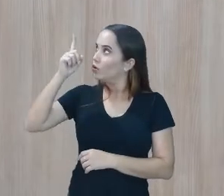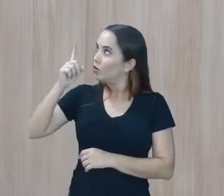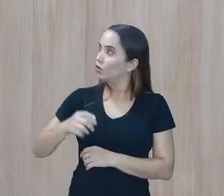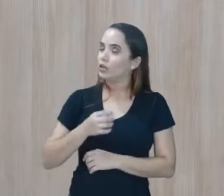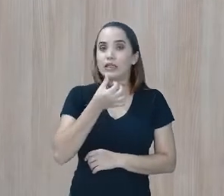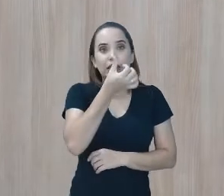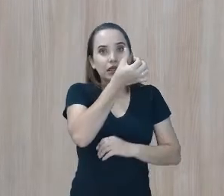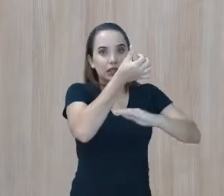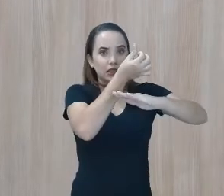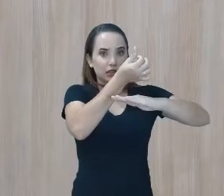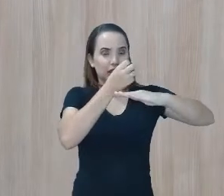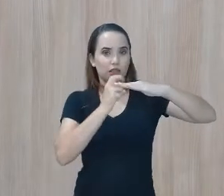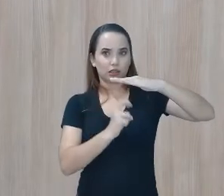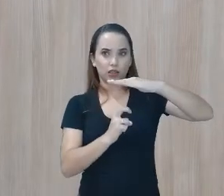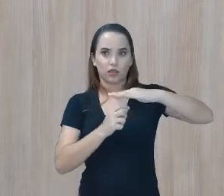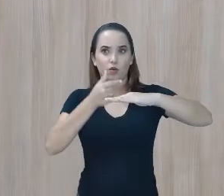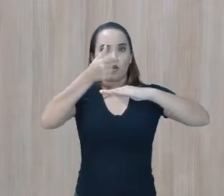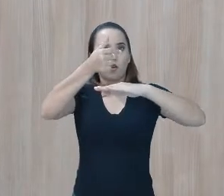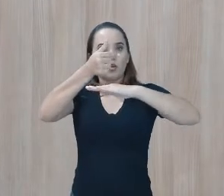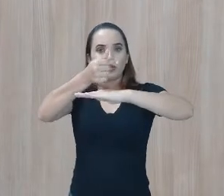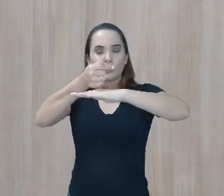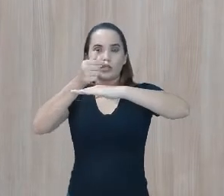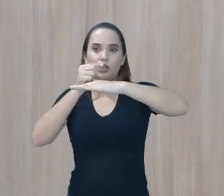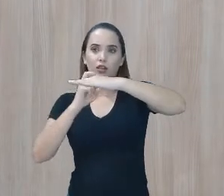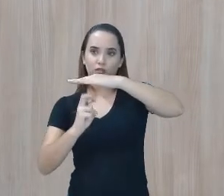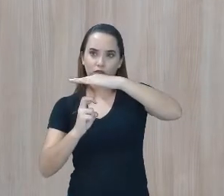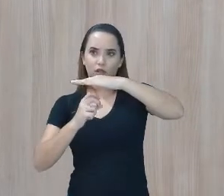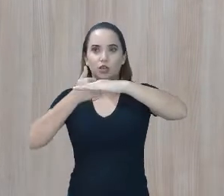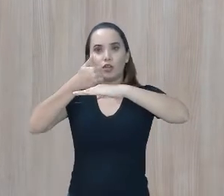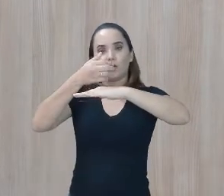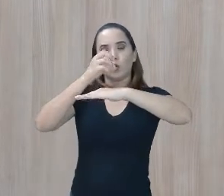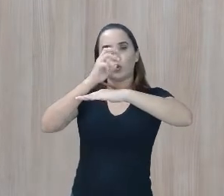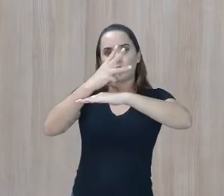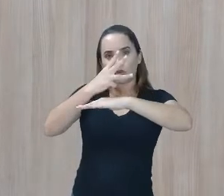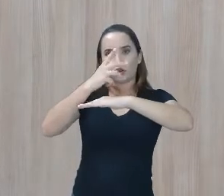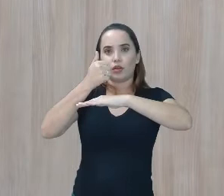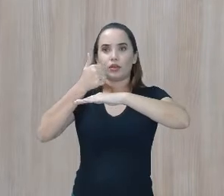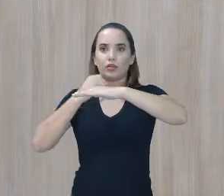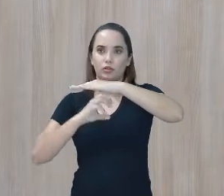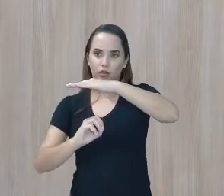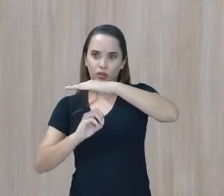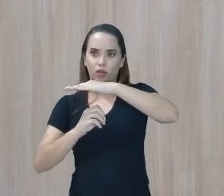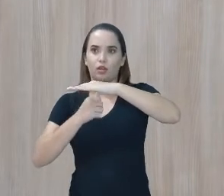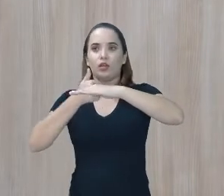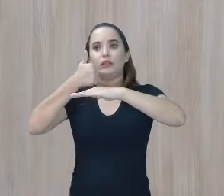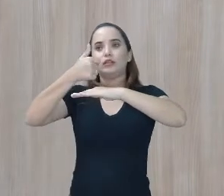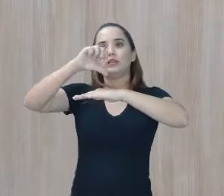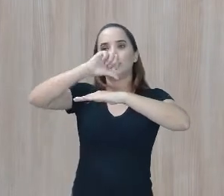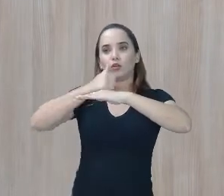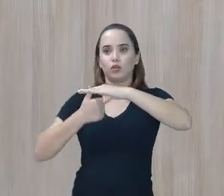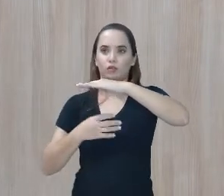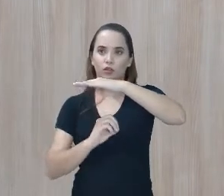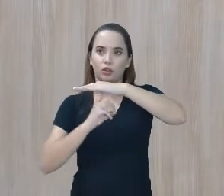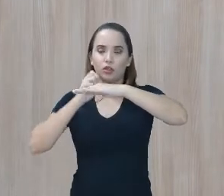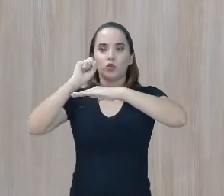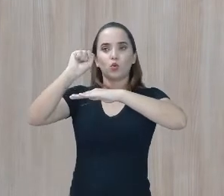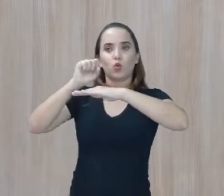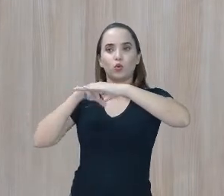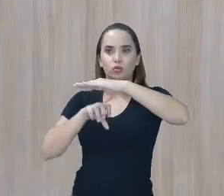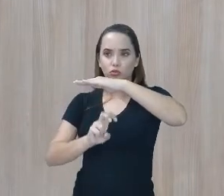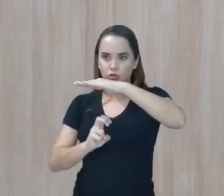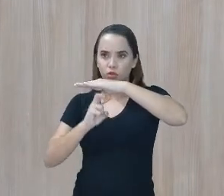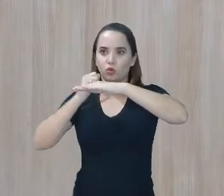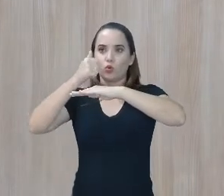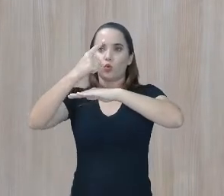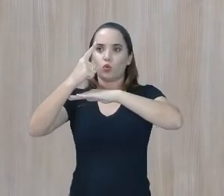sobre 5, 13 sobre 10, 19 sobre 10, 8 sobre 5, 1 sobre 2